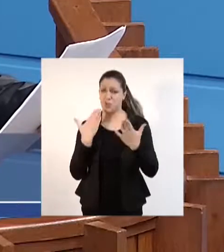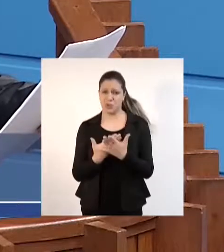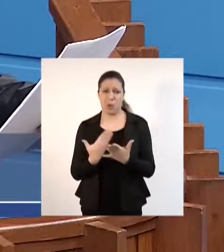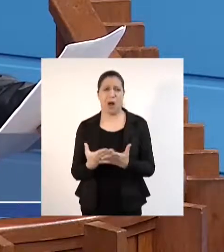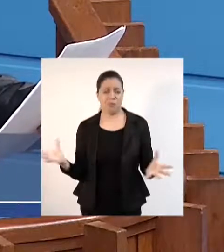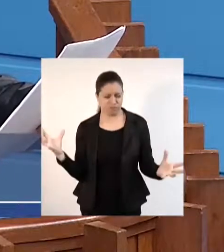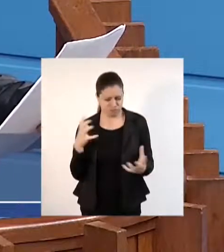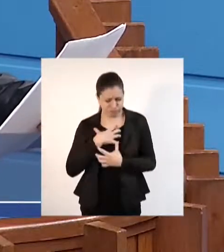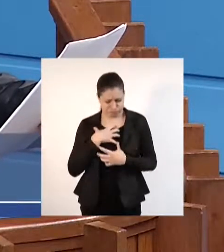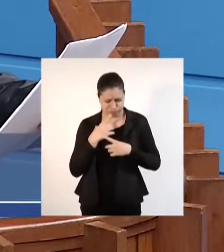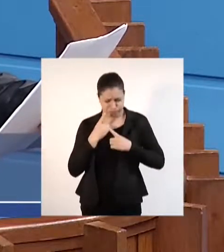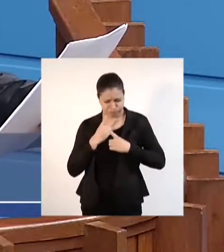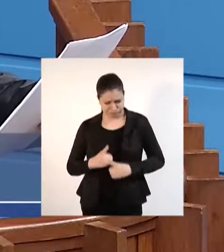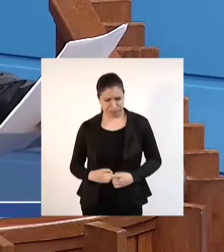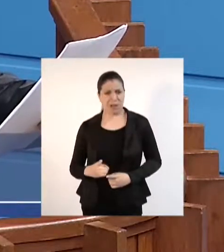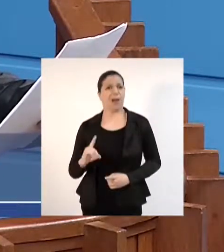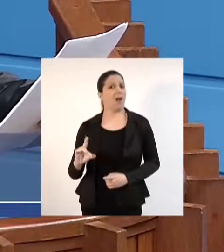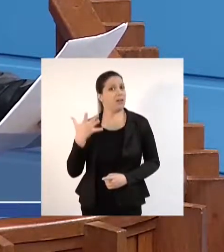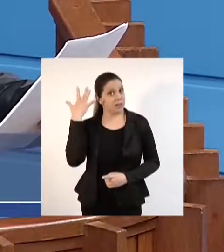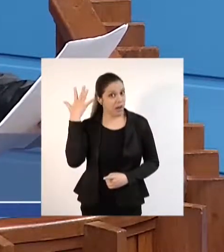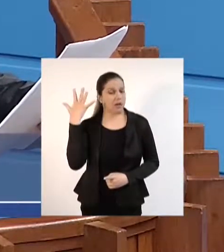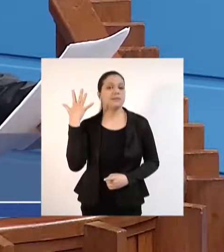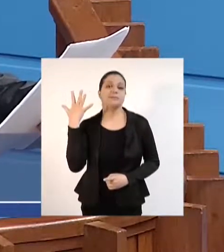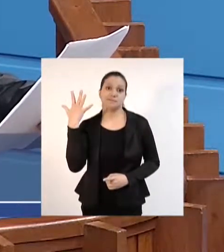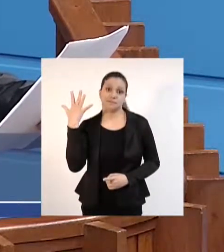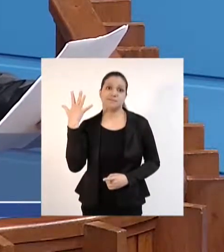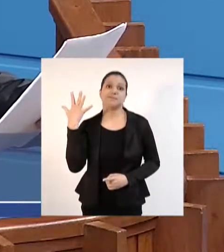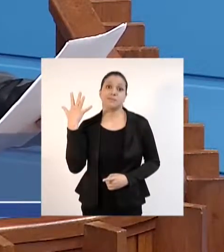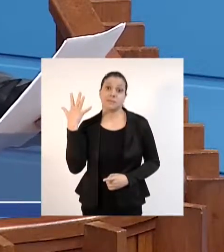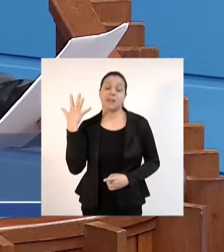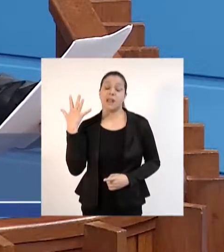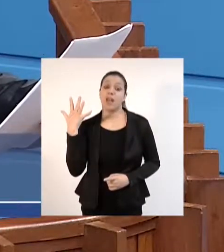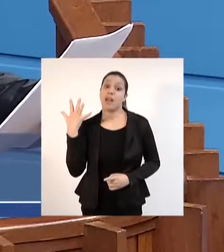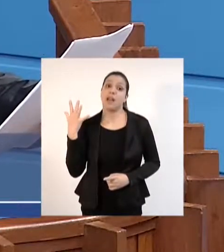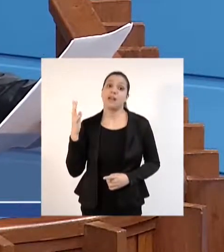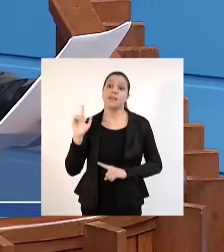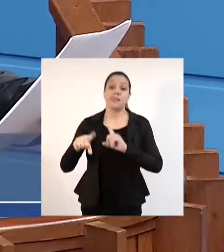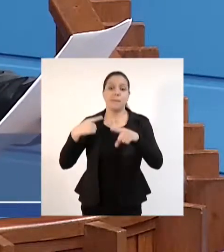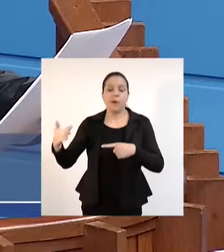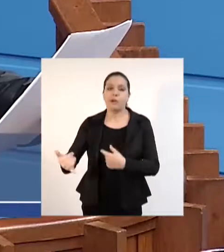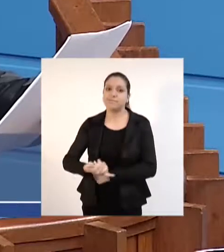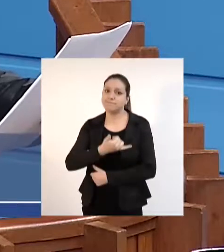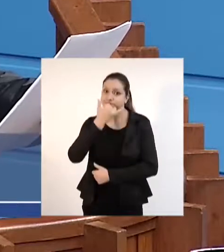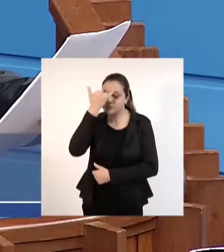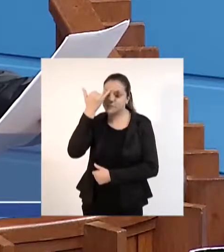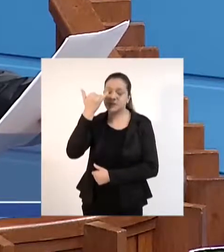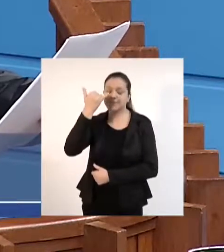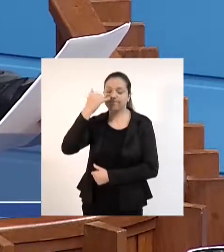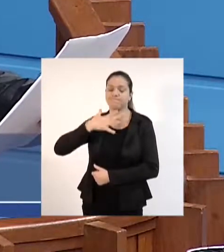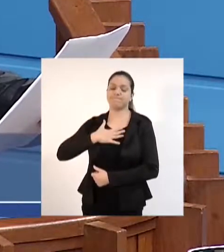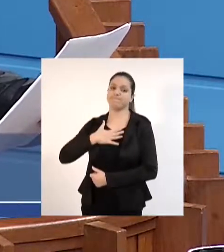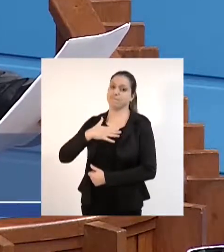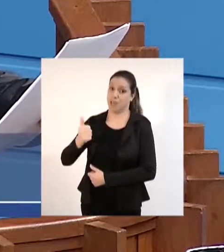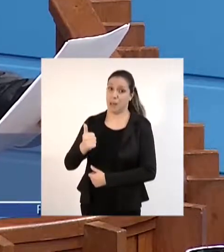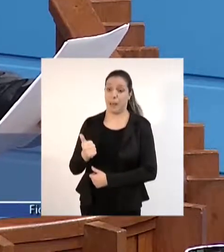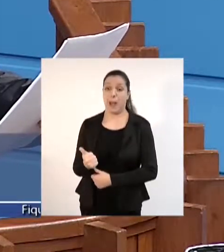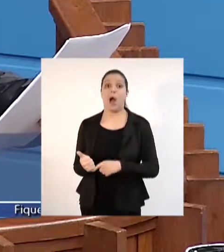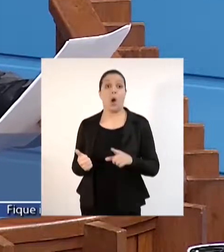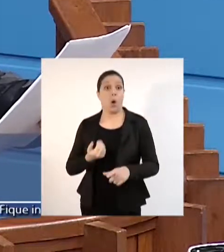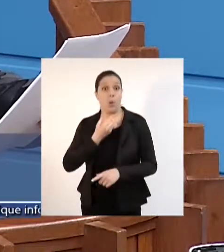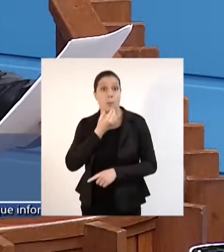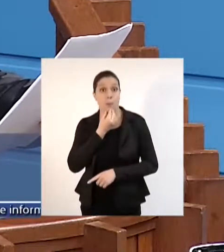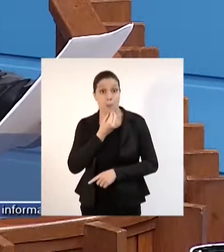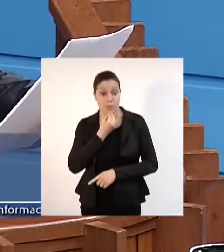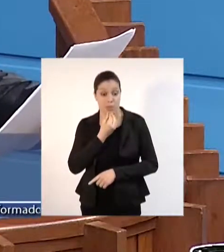uma trajetória de depressão, que muitas vezes antecede o suicídio. Desta vez, as palavras são do melhor amigo de